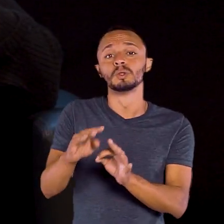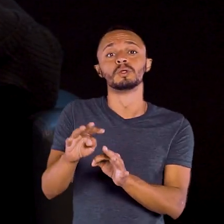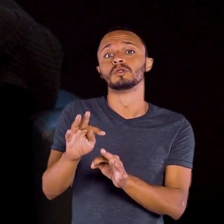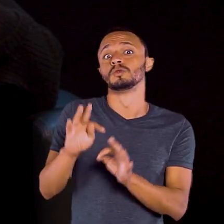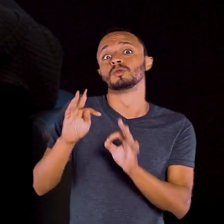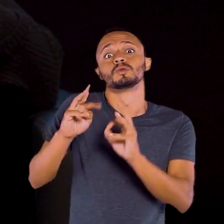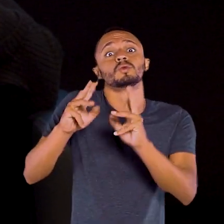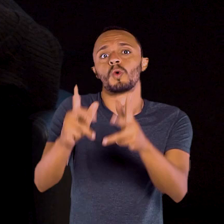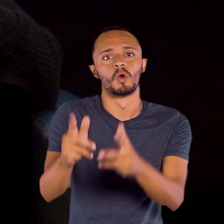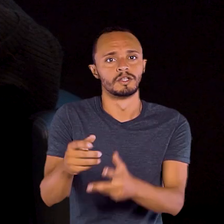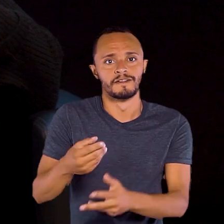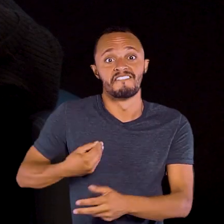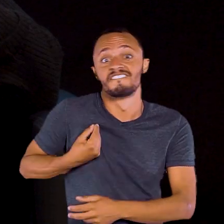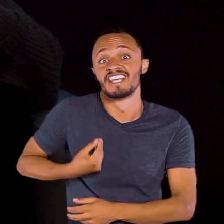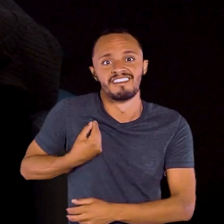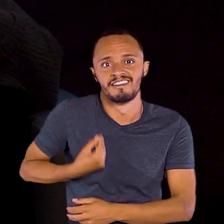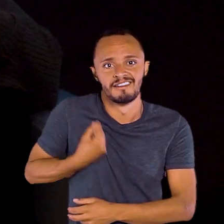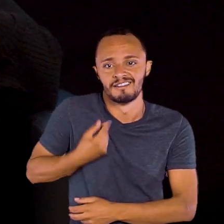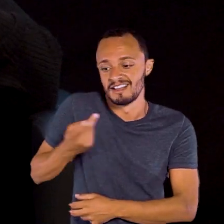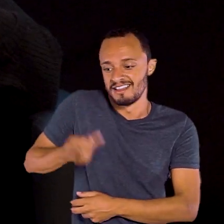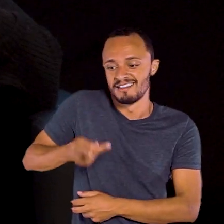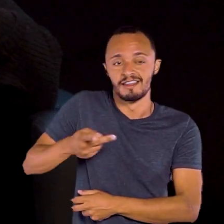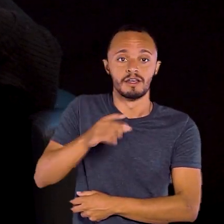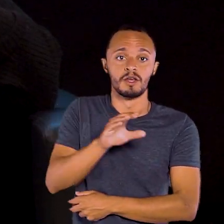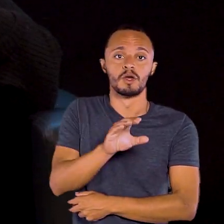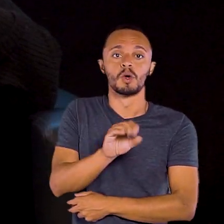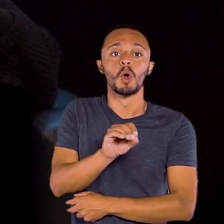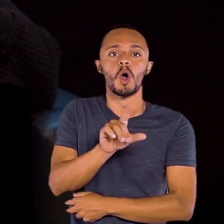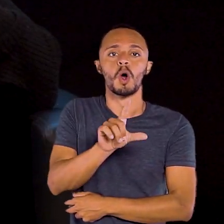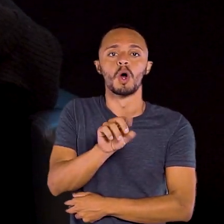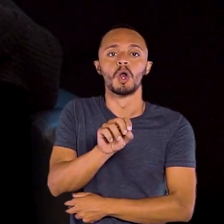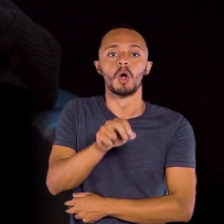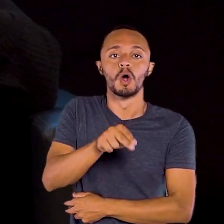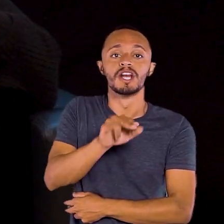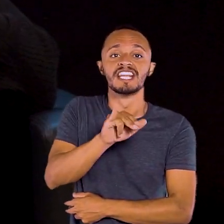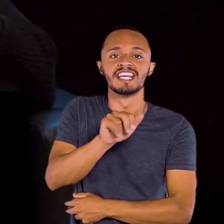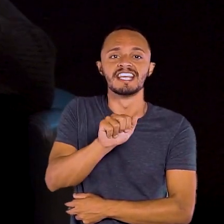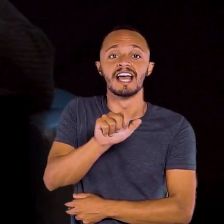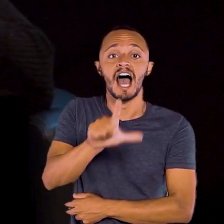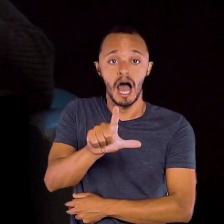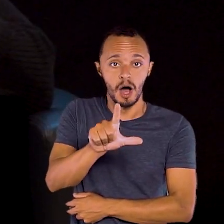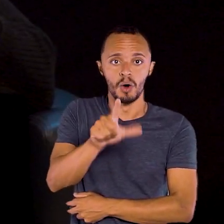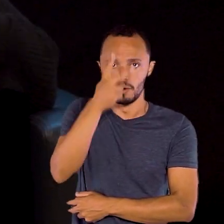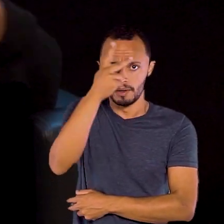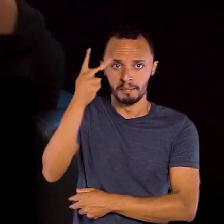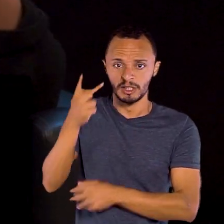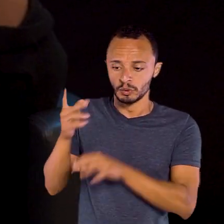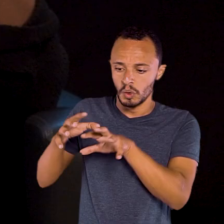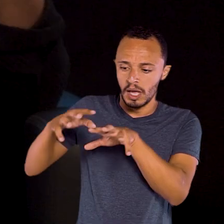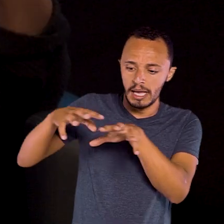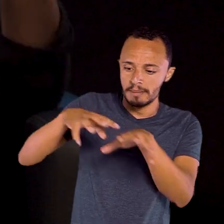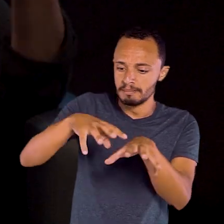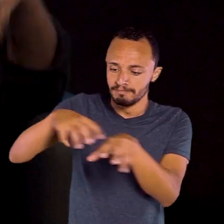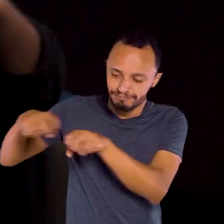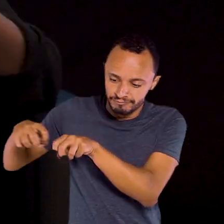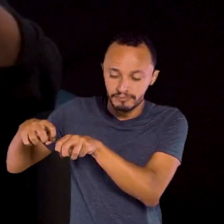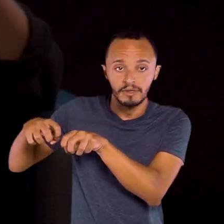essa vida colonial que a gente faz questão de não deixar passar, né? Que a gente perpetua, que a gente